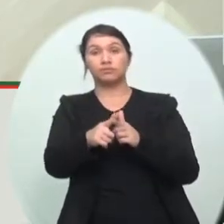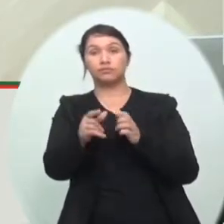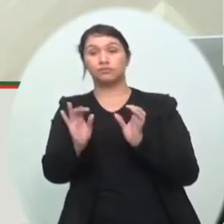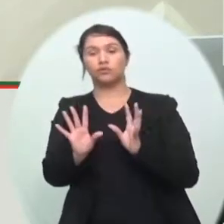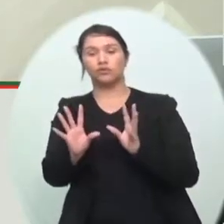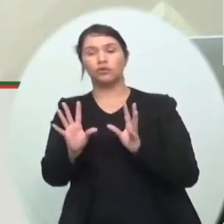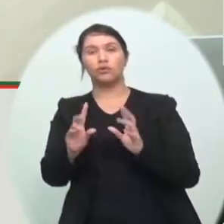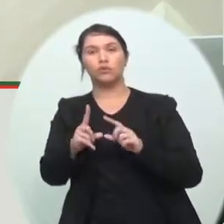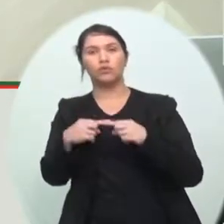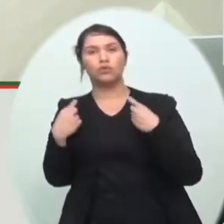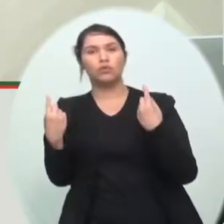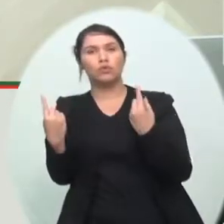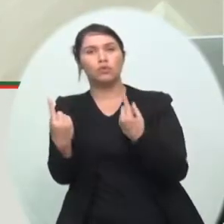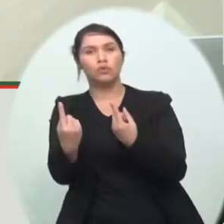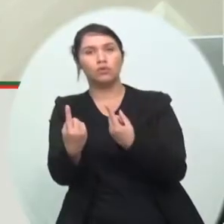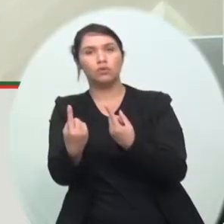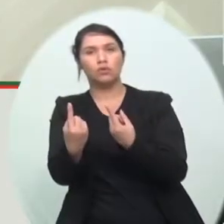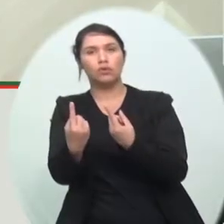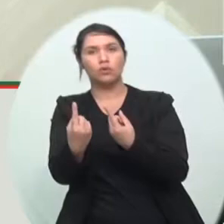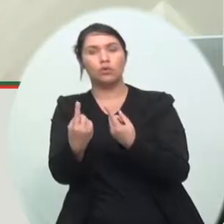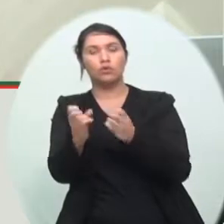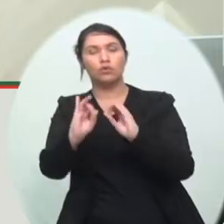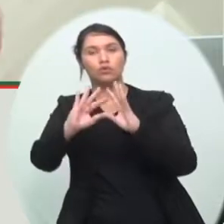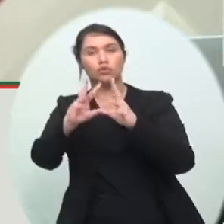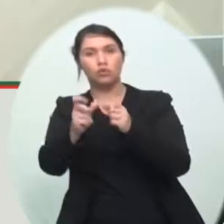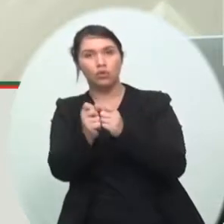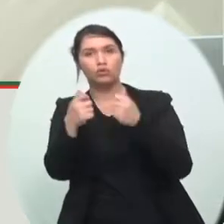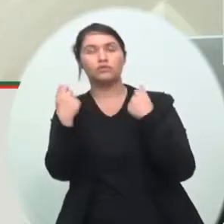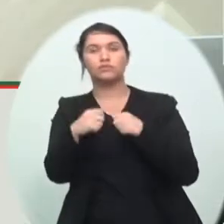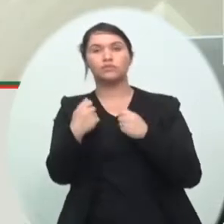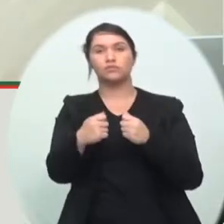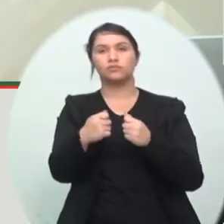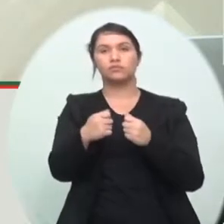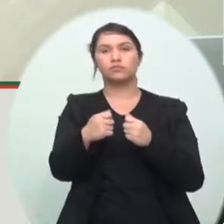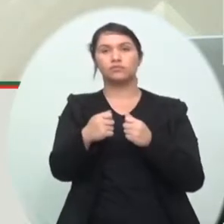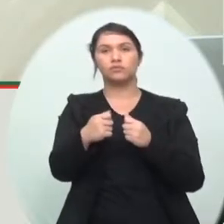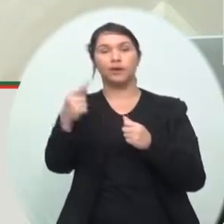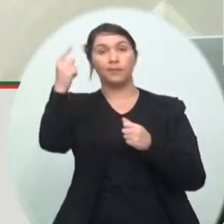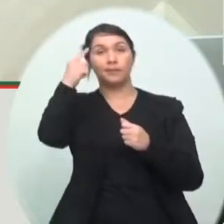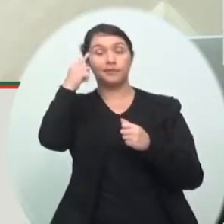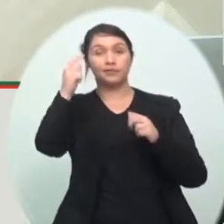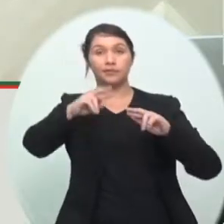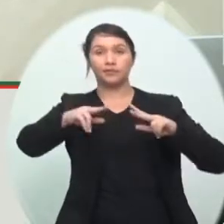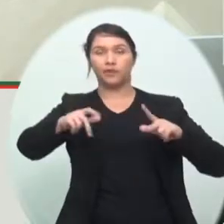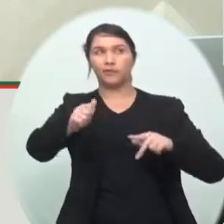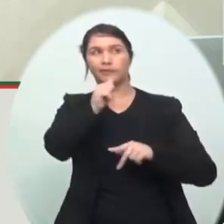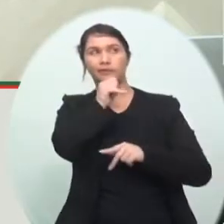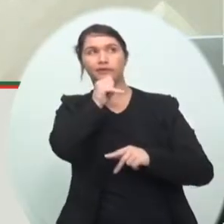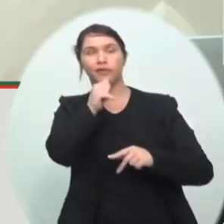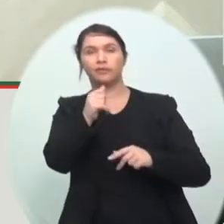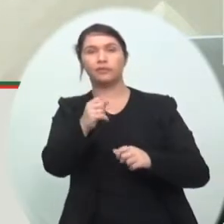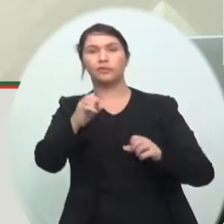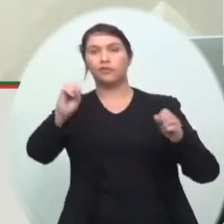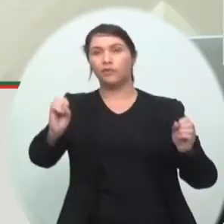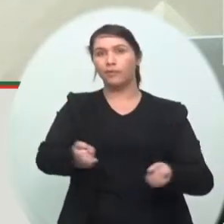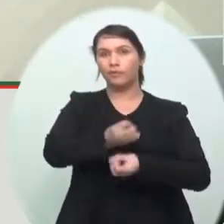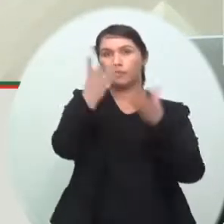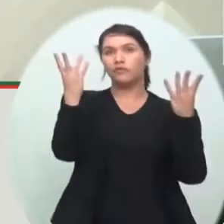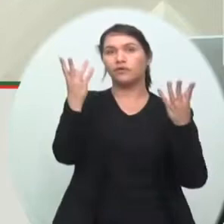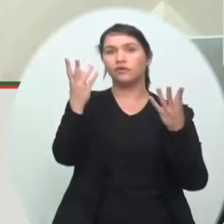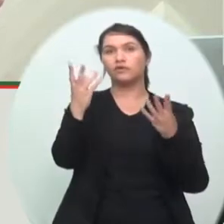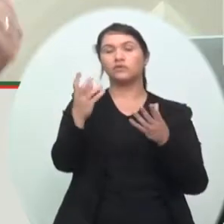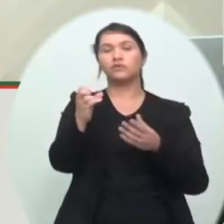a mesma linha quando se fala de inovação. Então, todas as entidades que estão aí, quando tiverem um evento de inovação, vão estar utilizando o mesmo